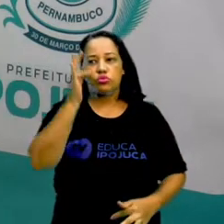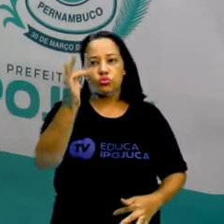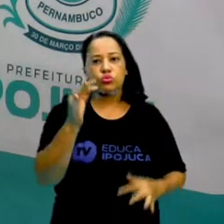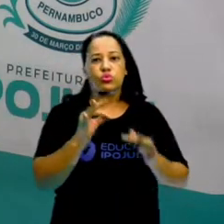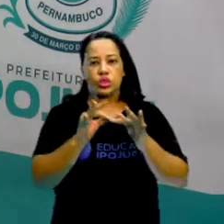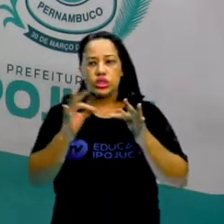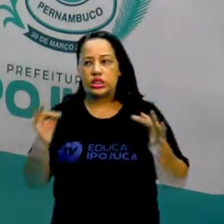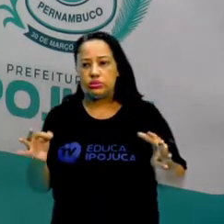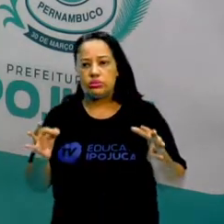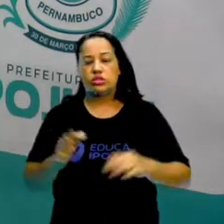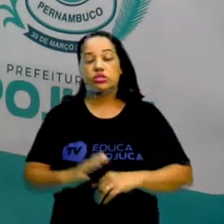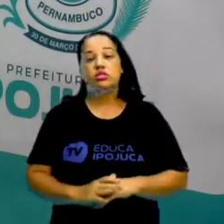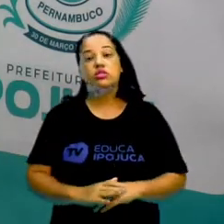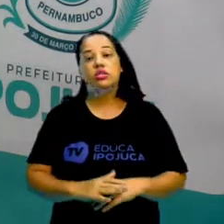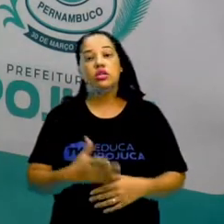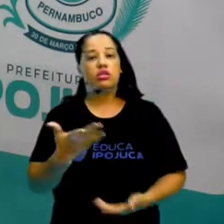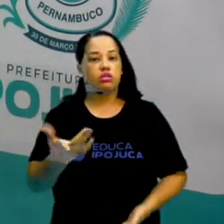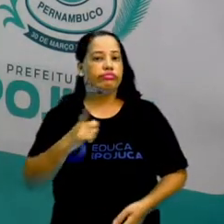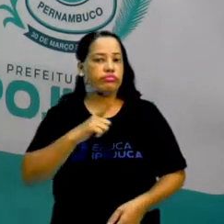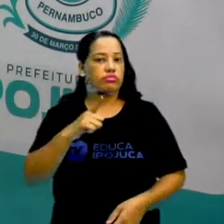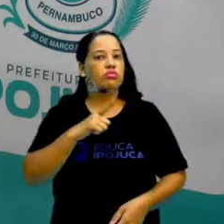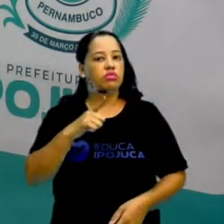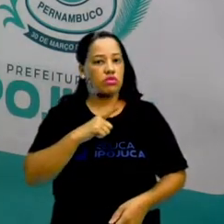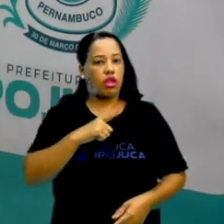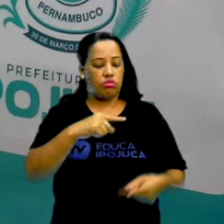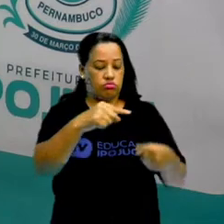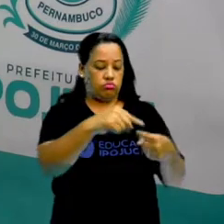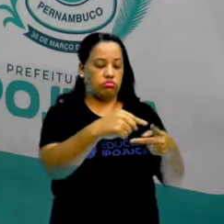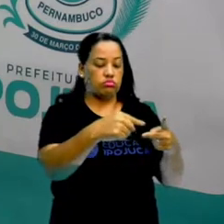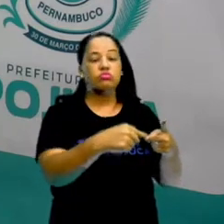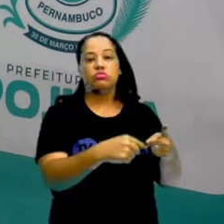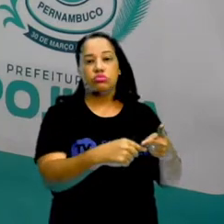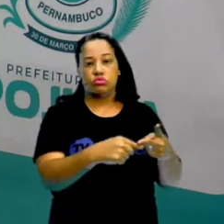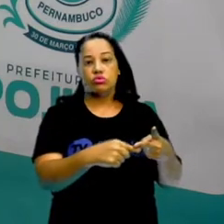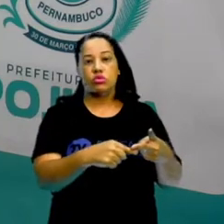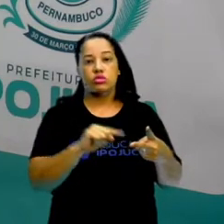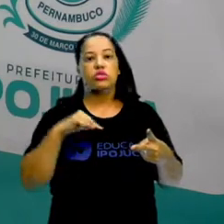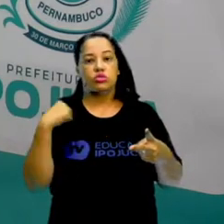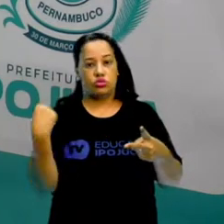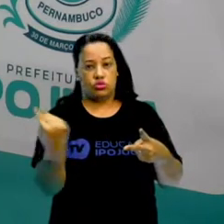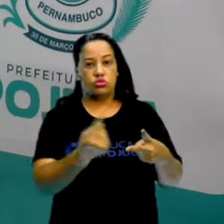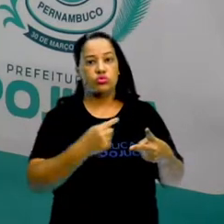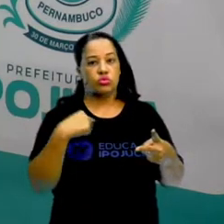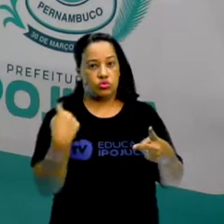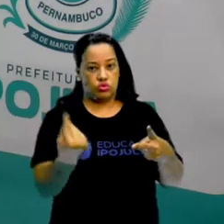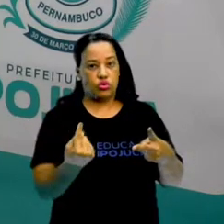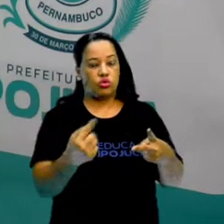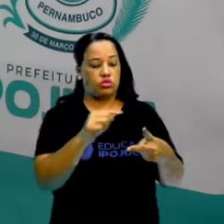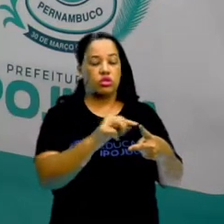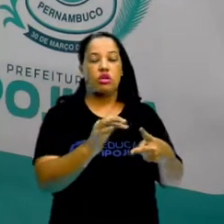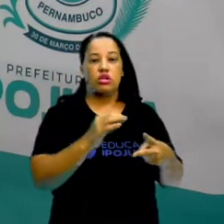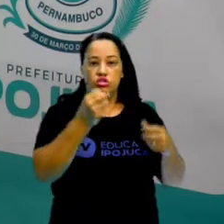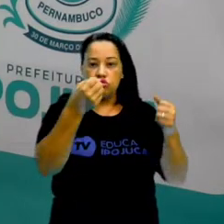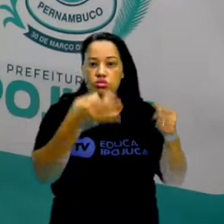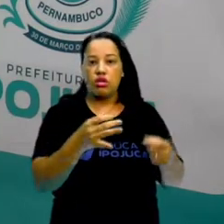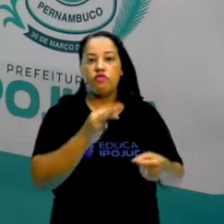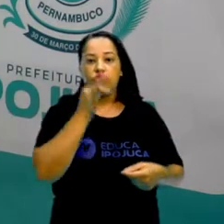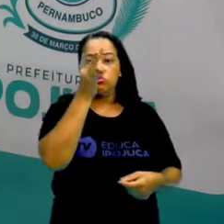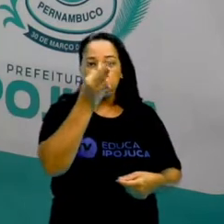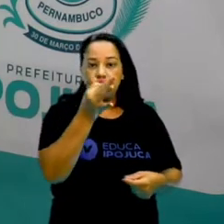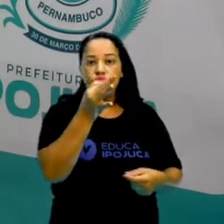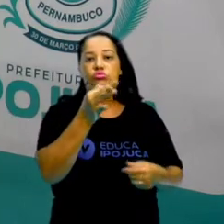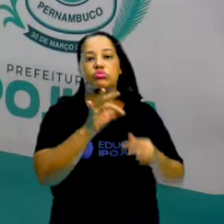futuro simples. E existem duas maneiras de nós formarmos esse futuro simples em